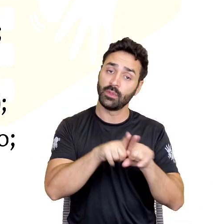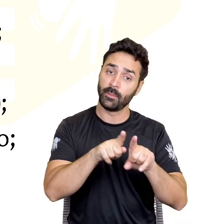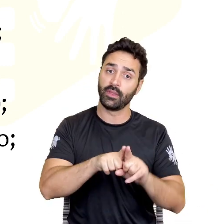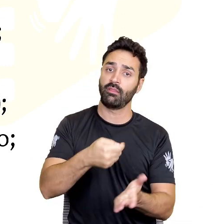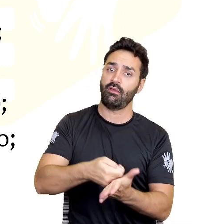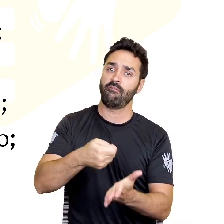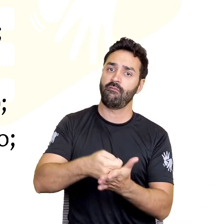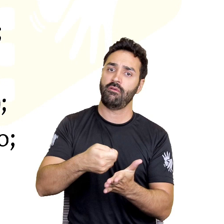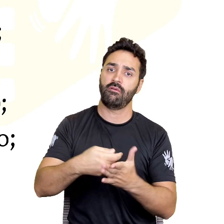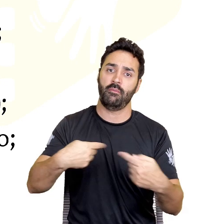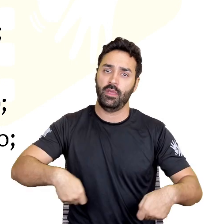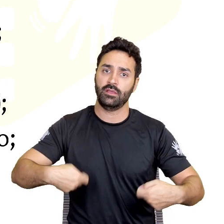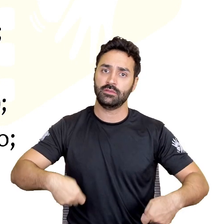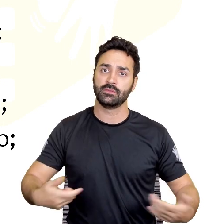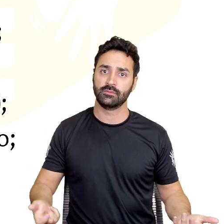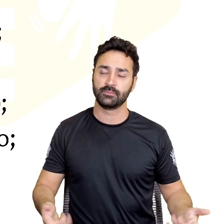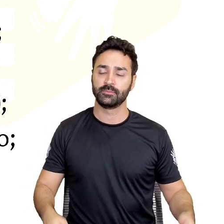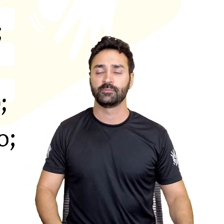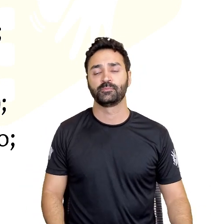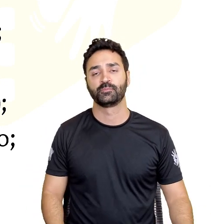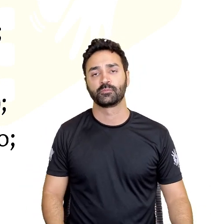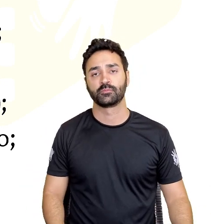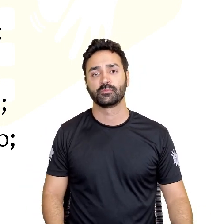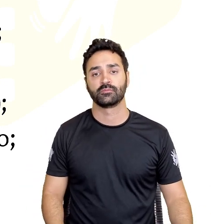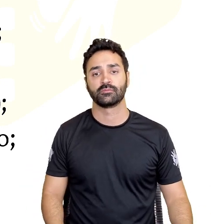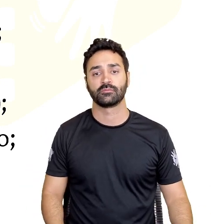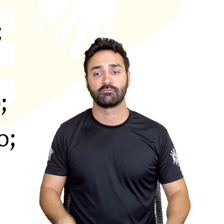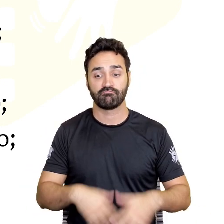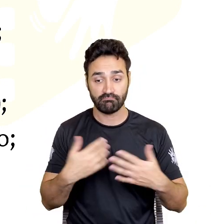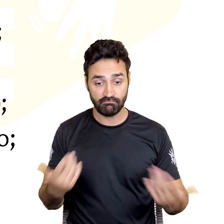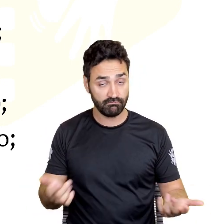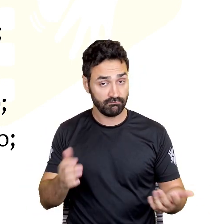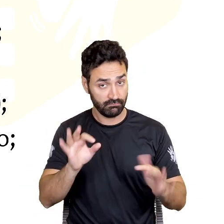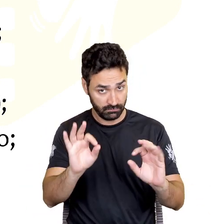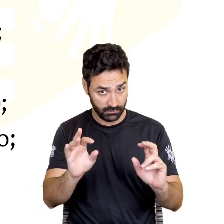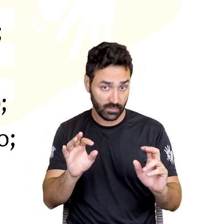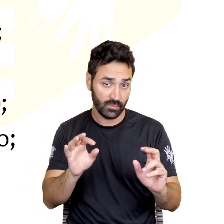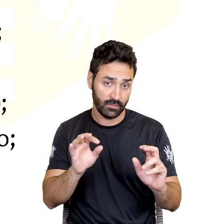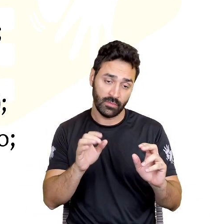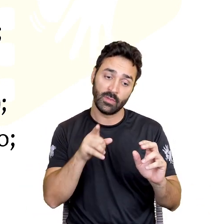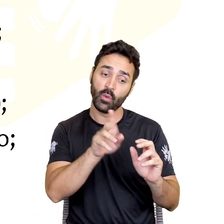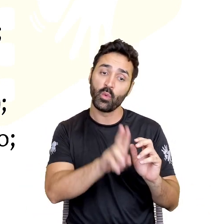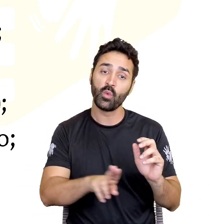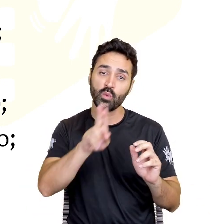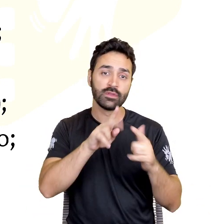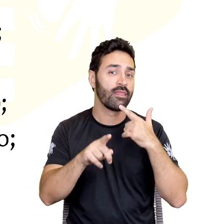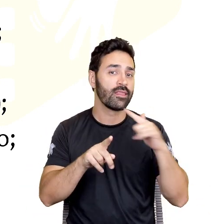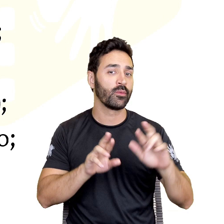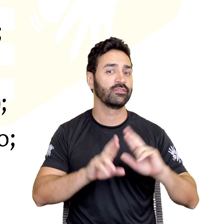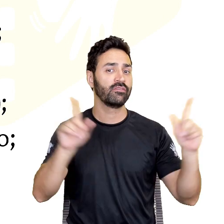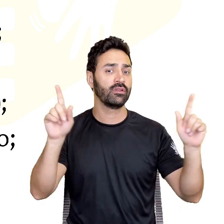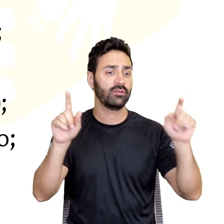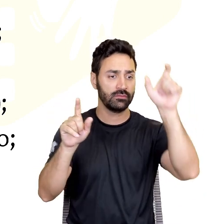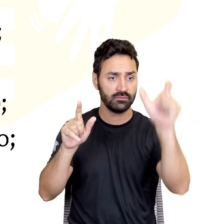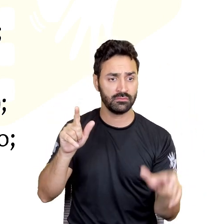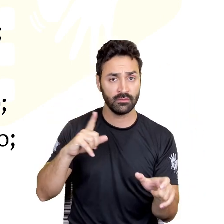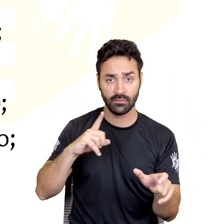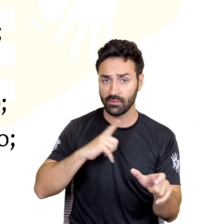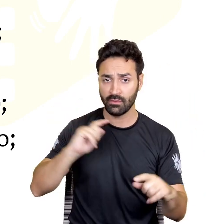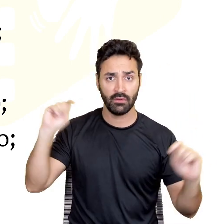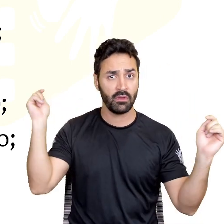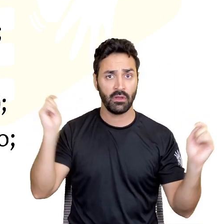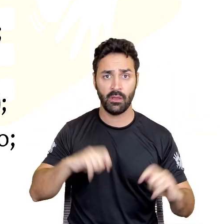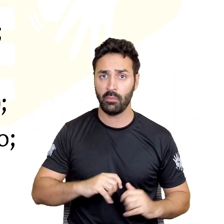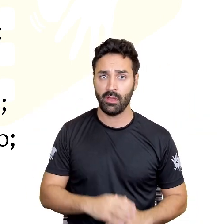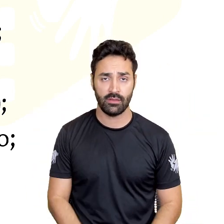cumpridos. E apesar de usar uma língua diferente, ele é uma pessoa capaz. Basta